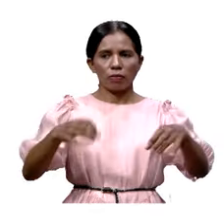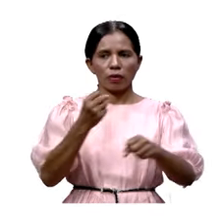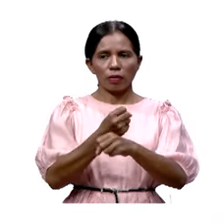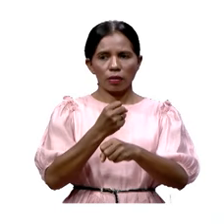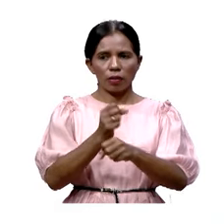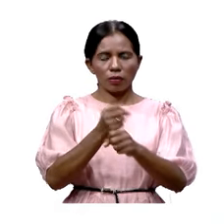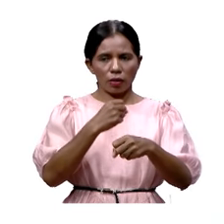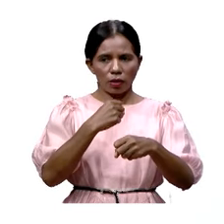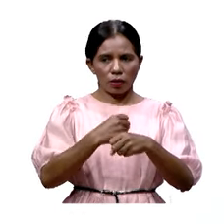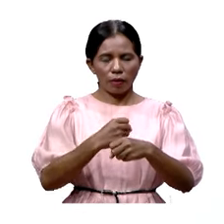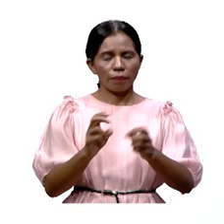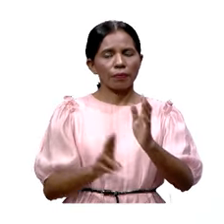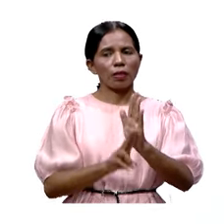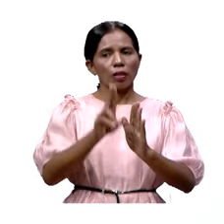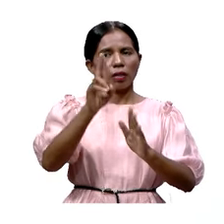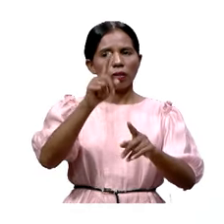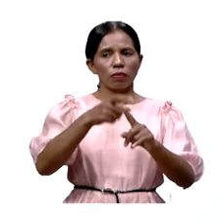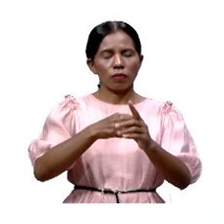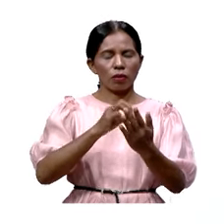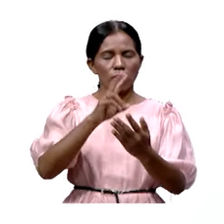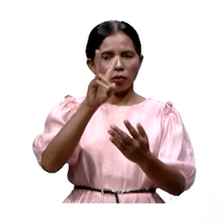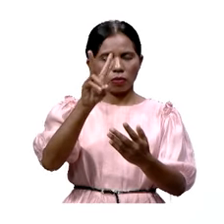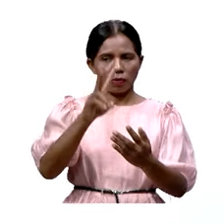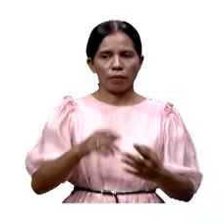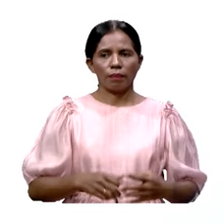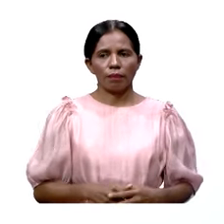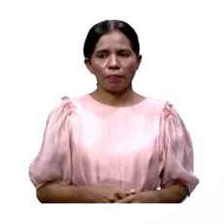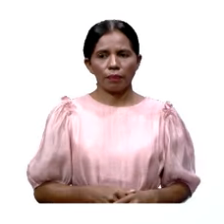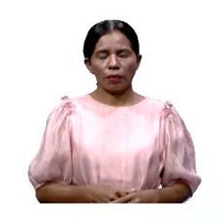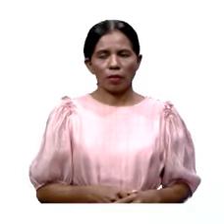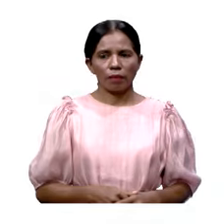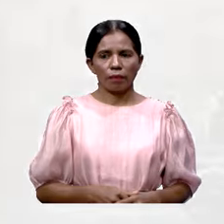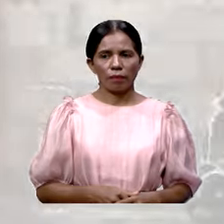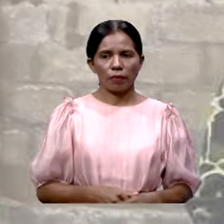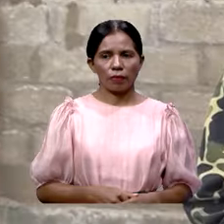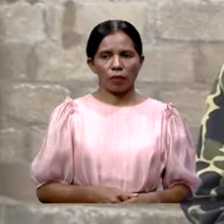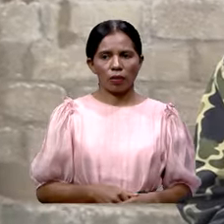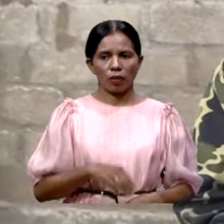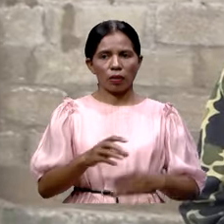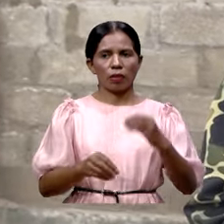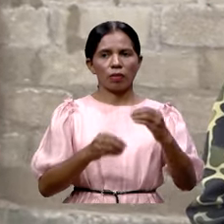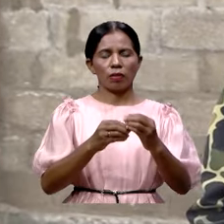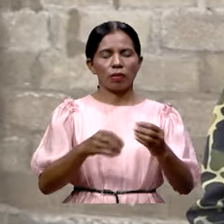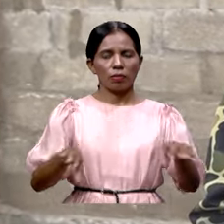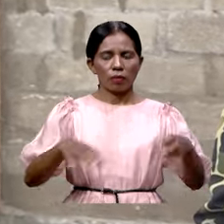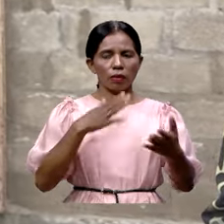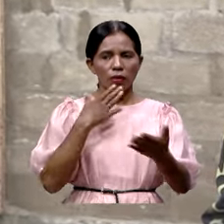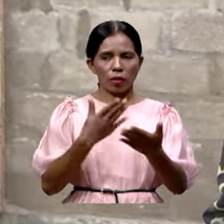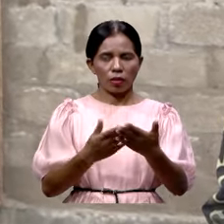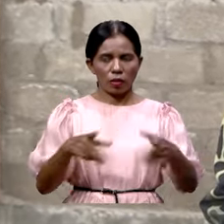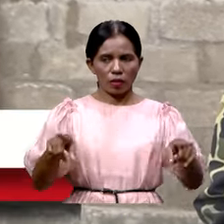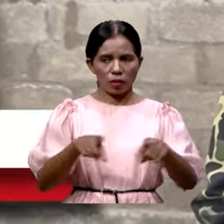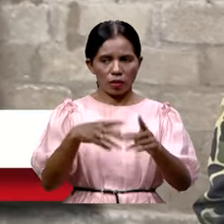até finaliza a construção né, e a fulan rua nilaran. Quando a minha progresso, agora a